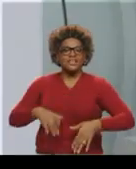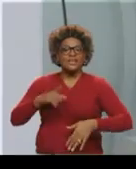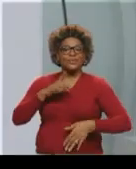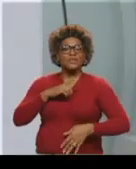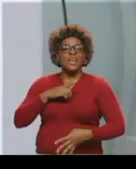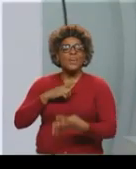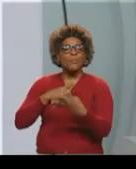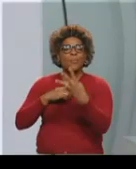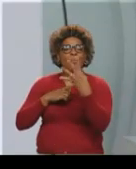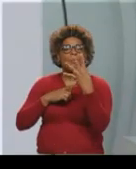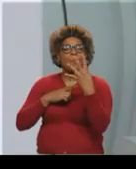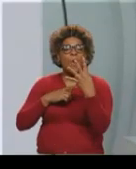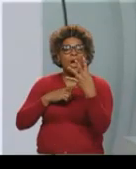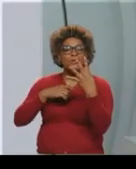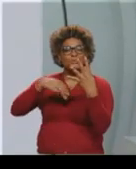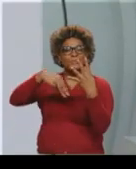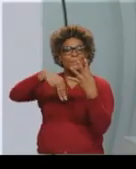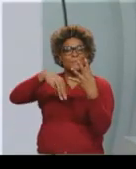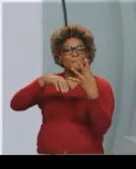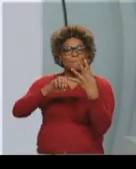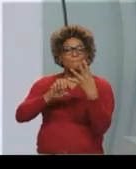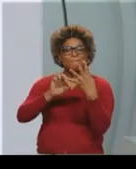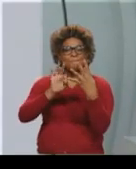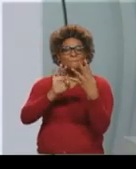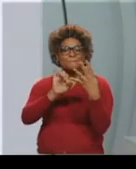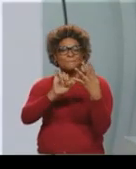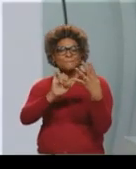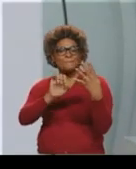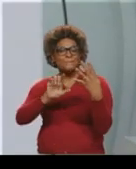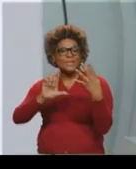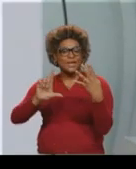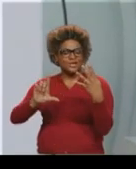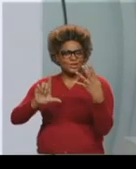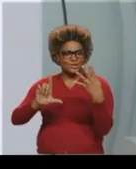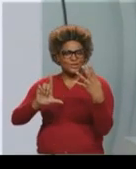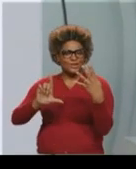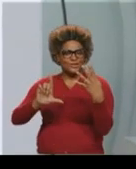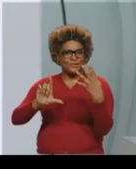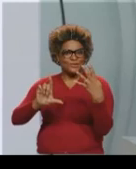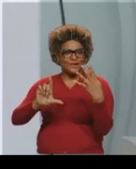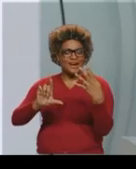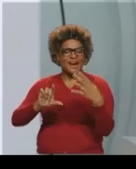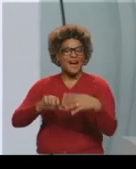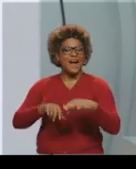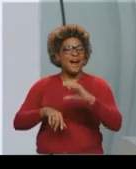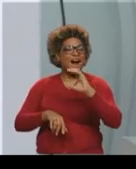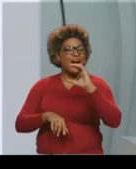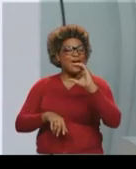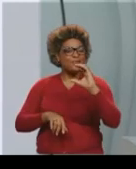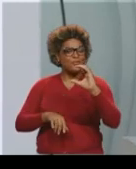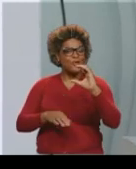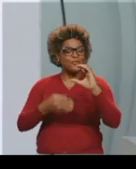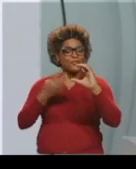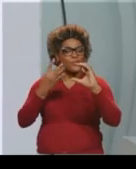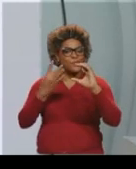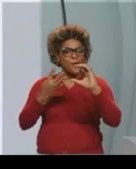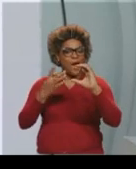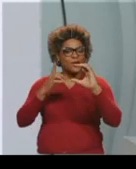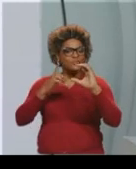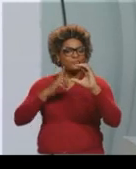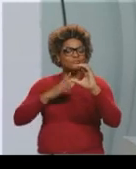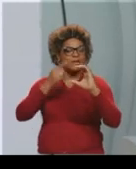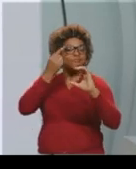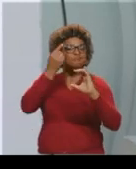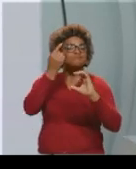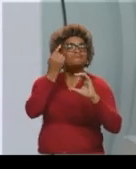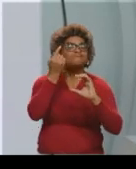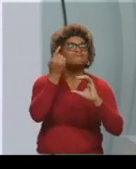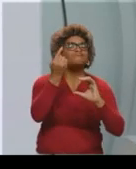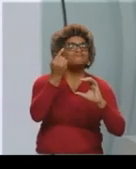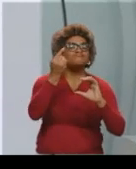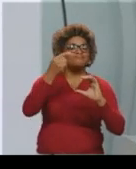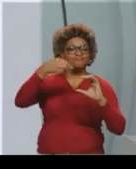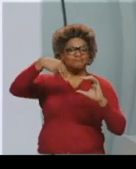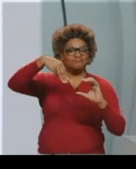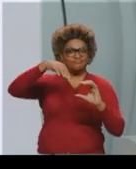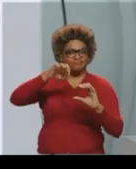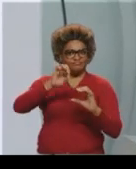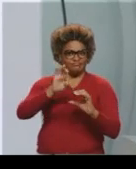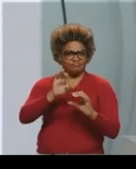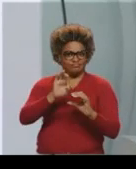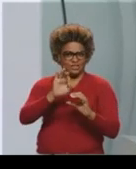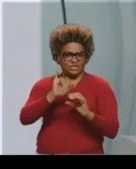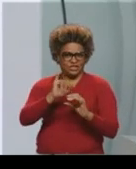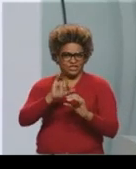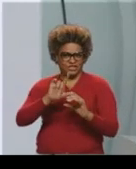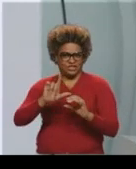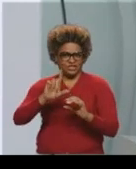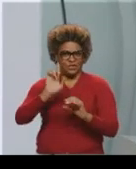4, eu tenho um metil. Então, eu tenho um CH3. E agora, completa